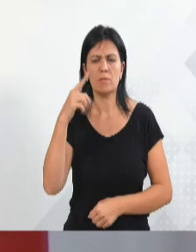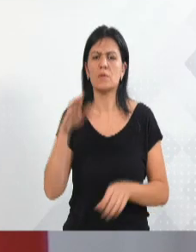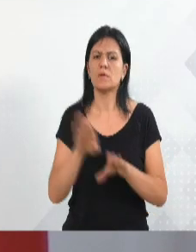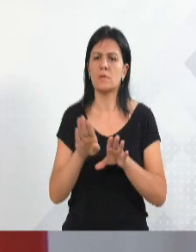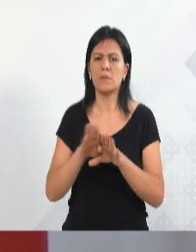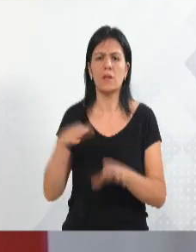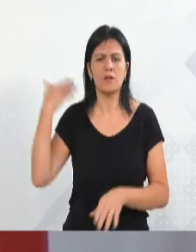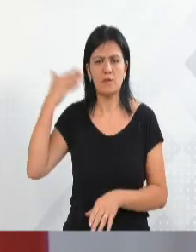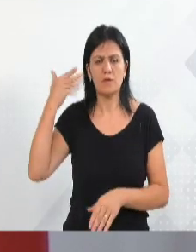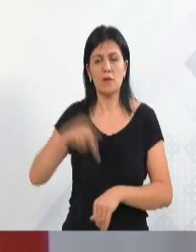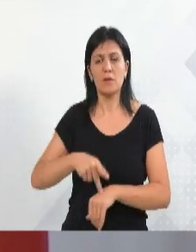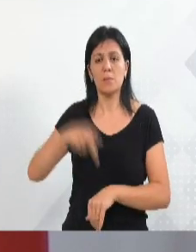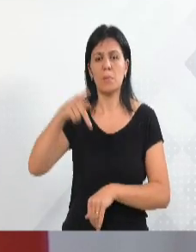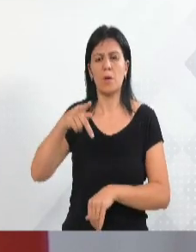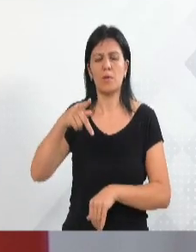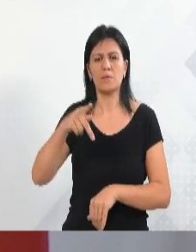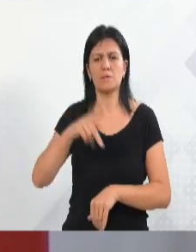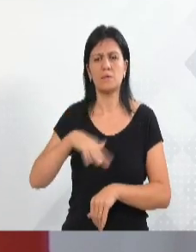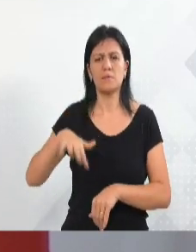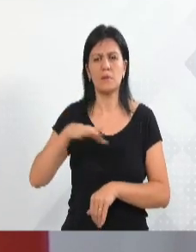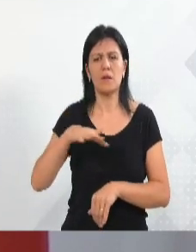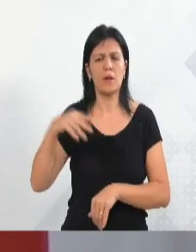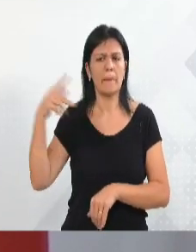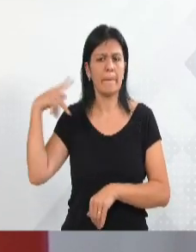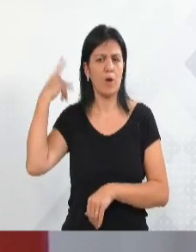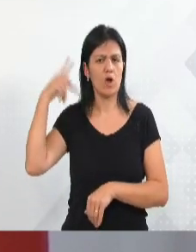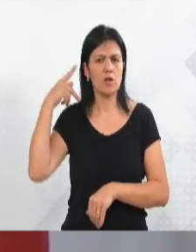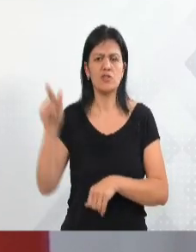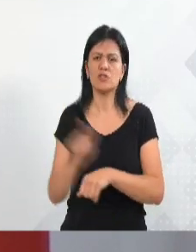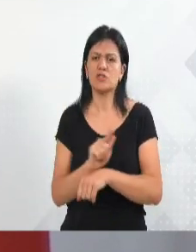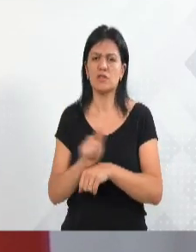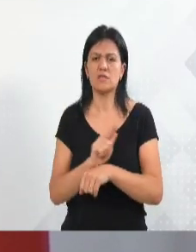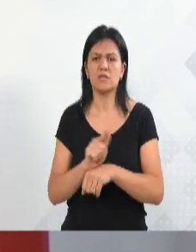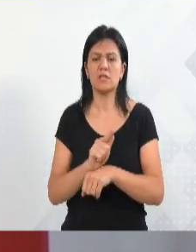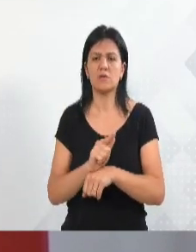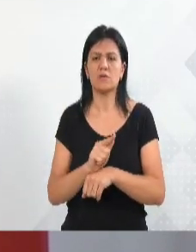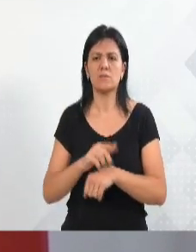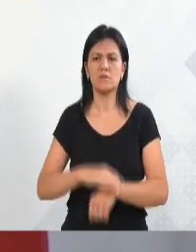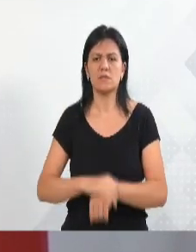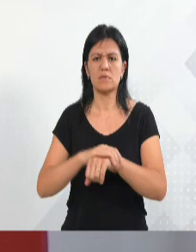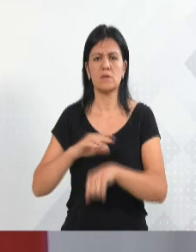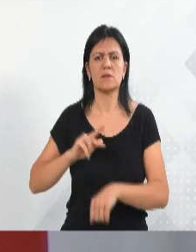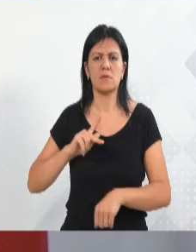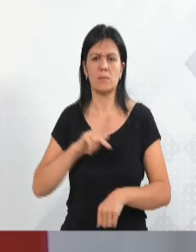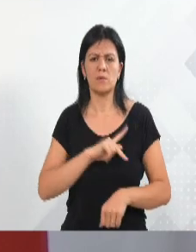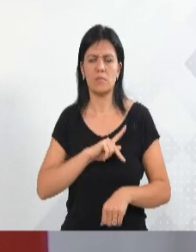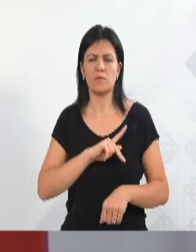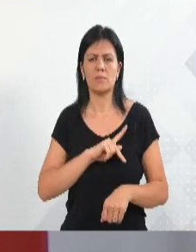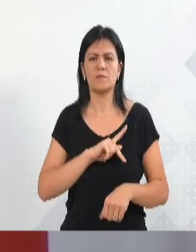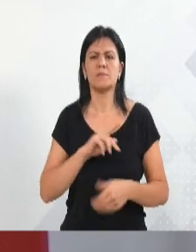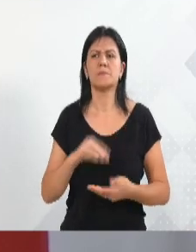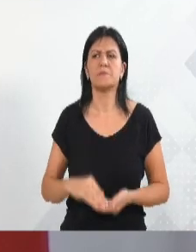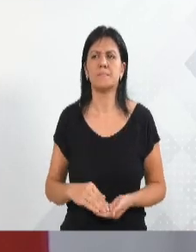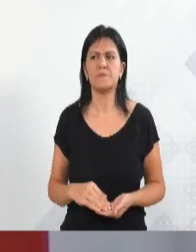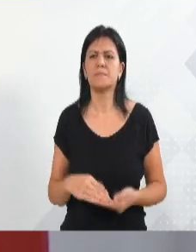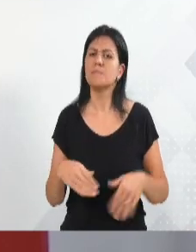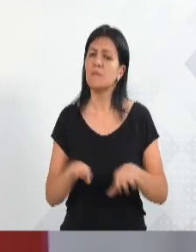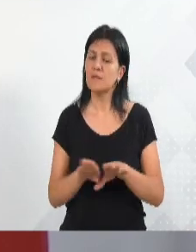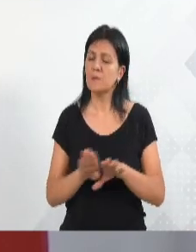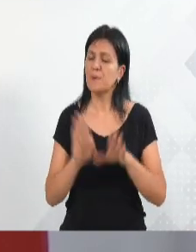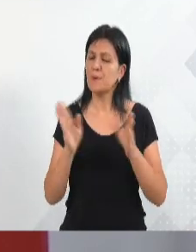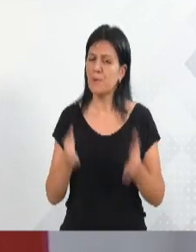e pós-graduado em Política e Gestão de Segurança Pública na Universidade Estácio de Sá. E